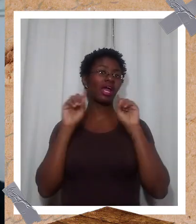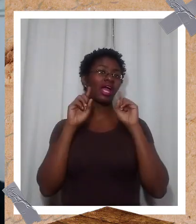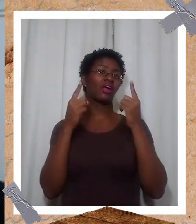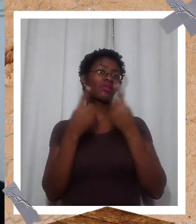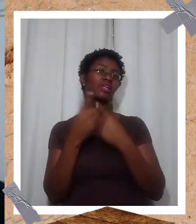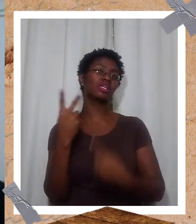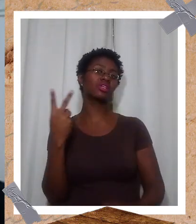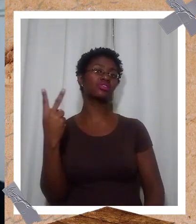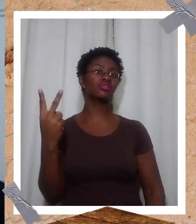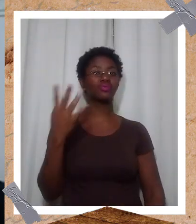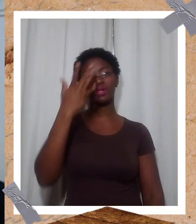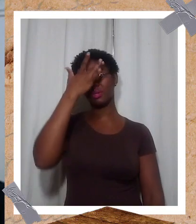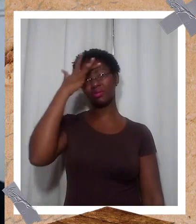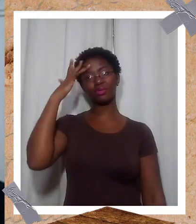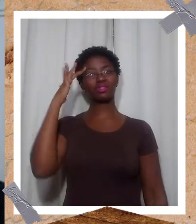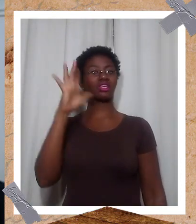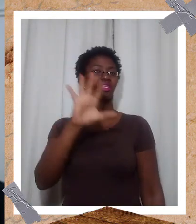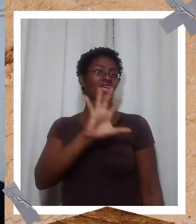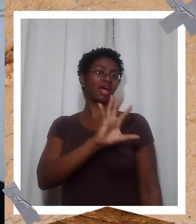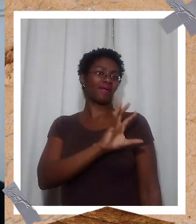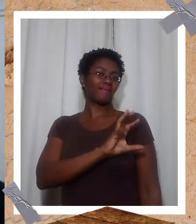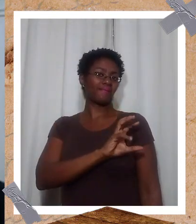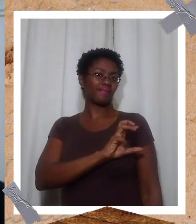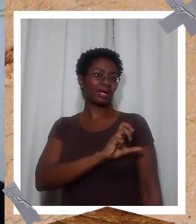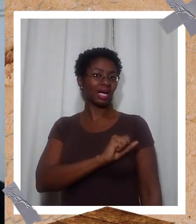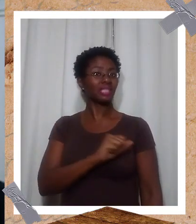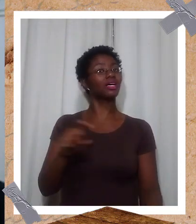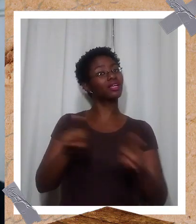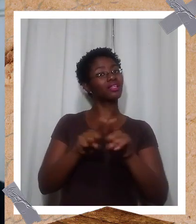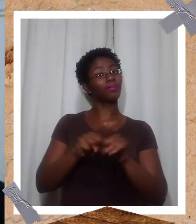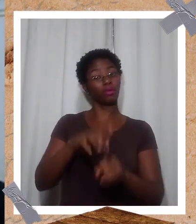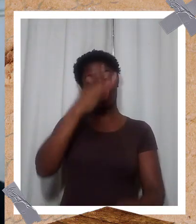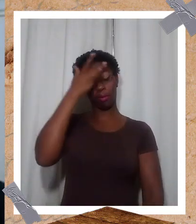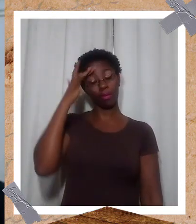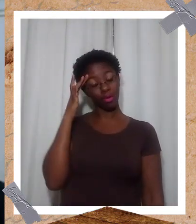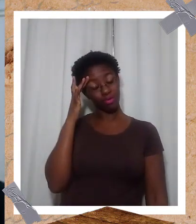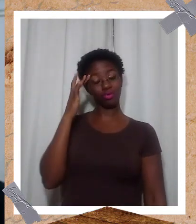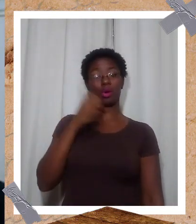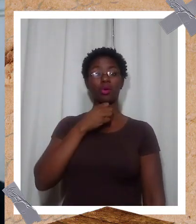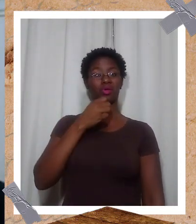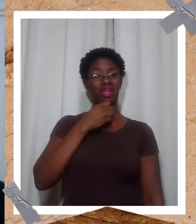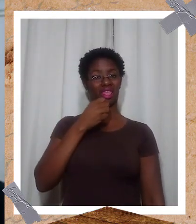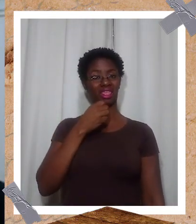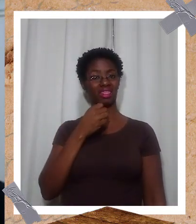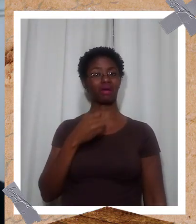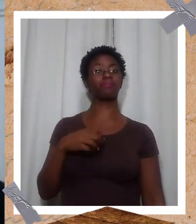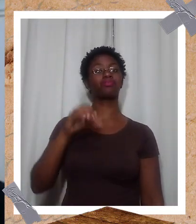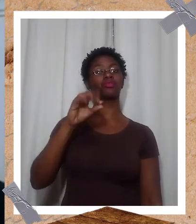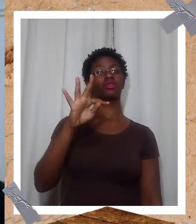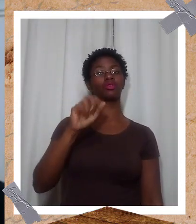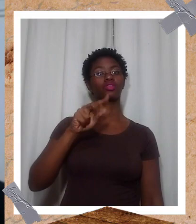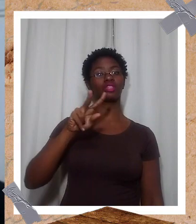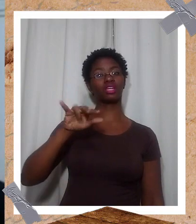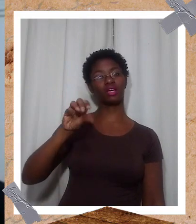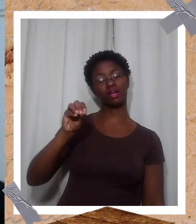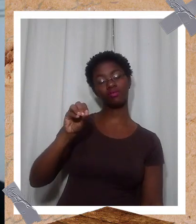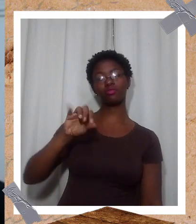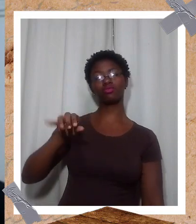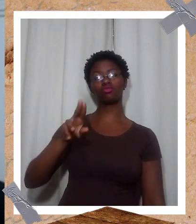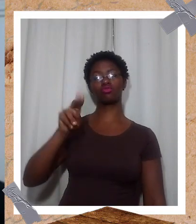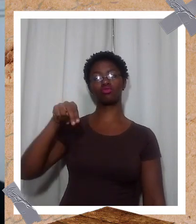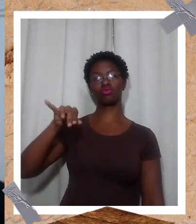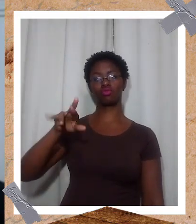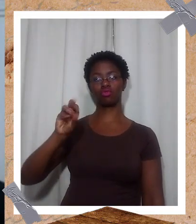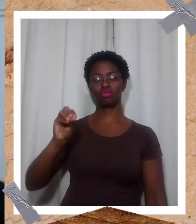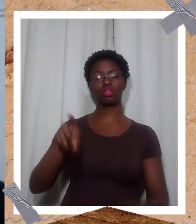2 pessoas queridas com a mediação de uma mais querida ainda. São Otávio Júnior, Tião Santos, sob mediação